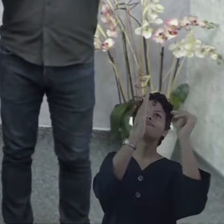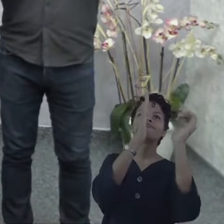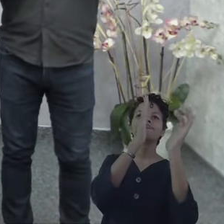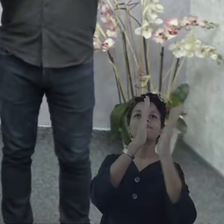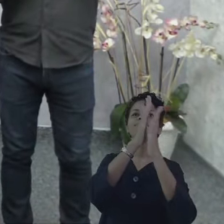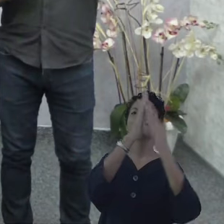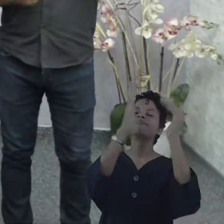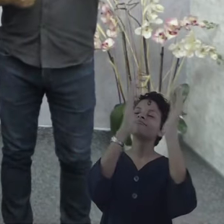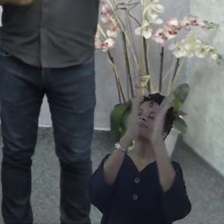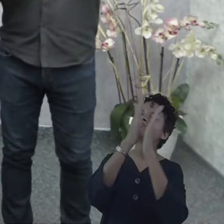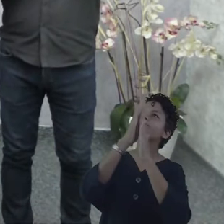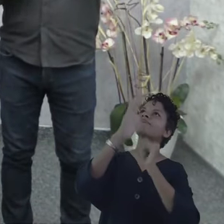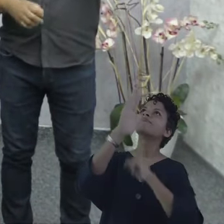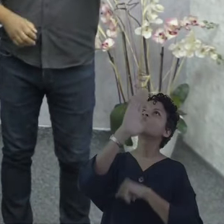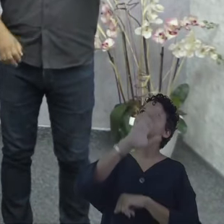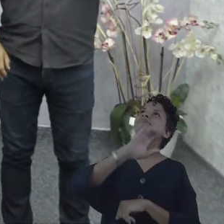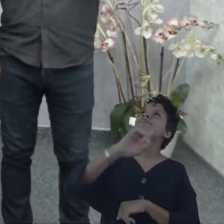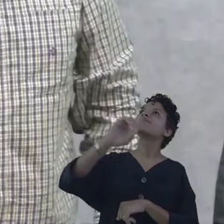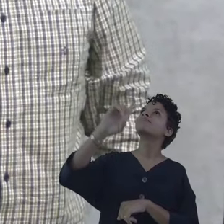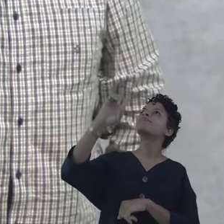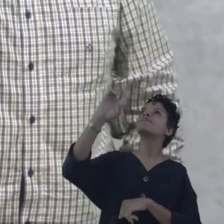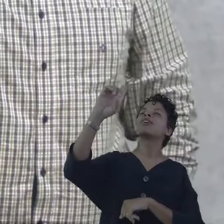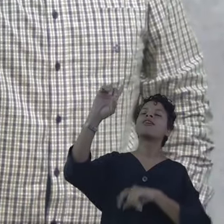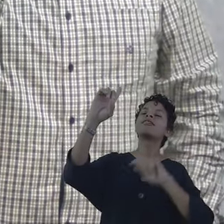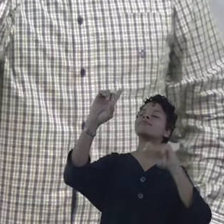Exalte o nome do